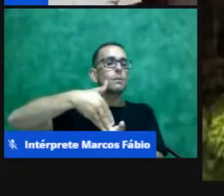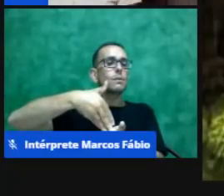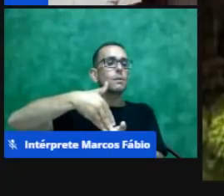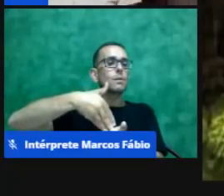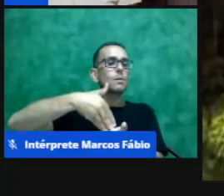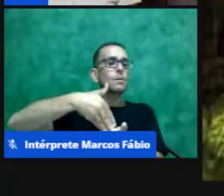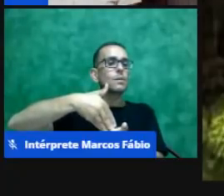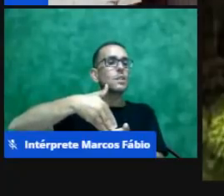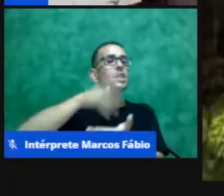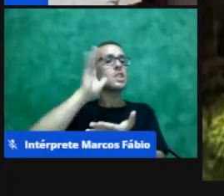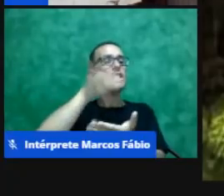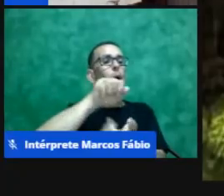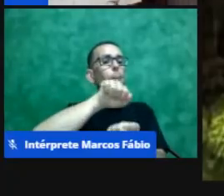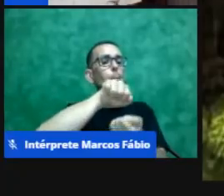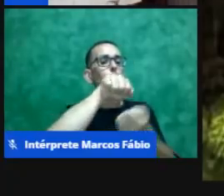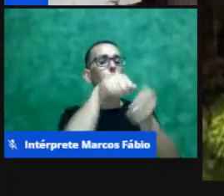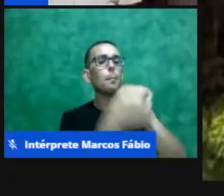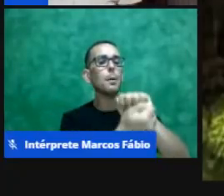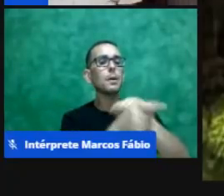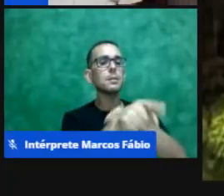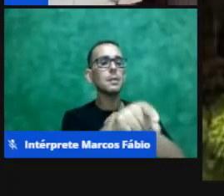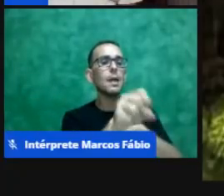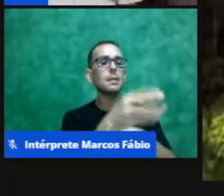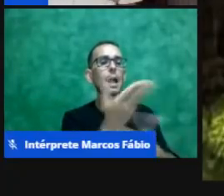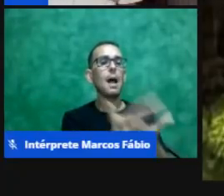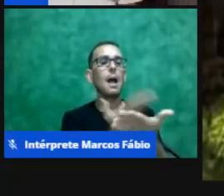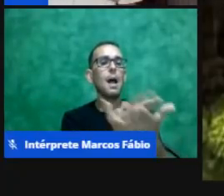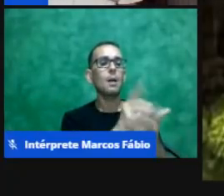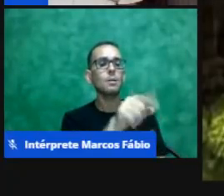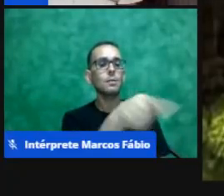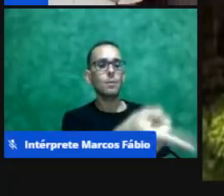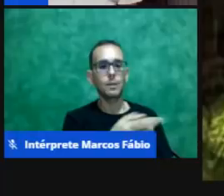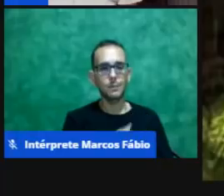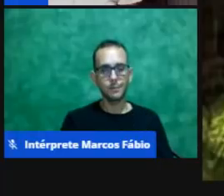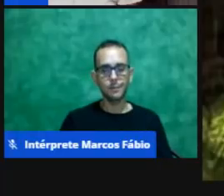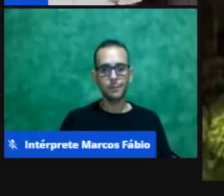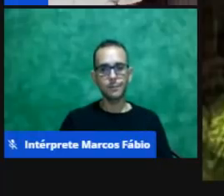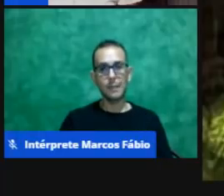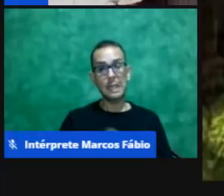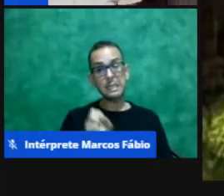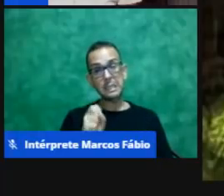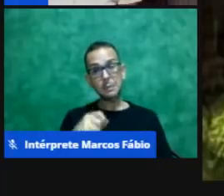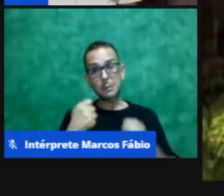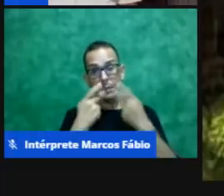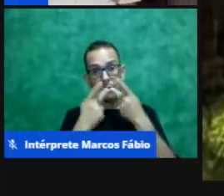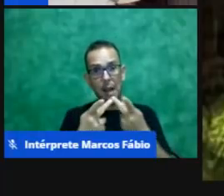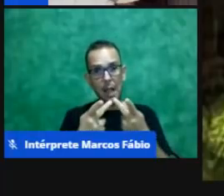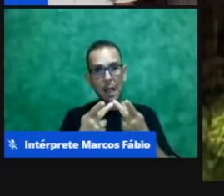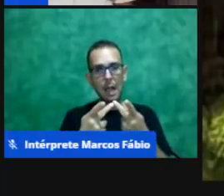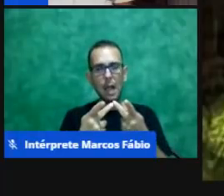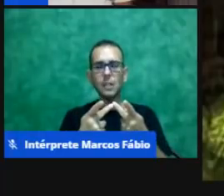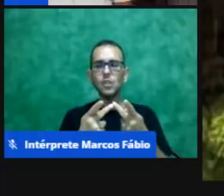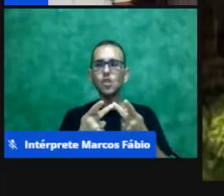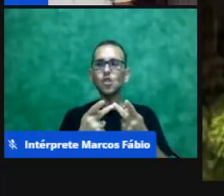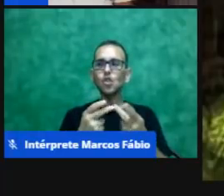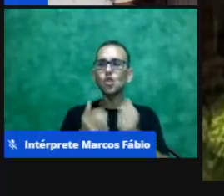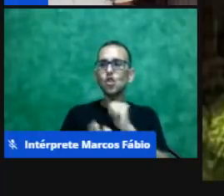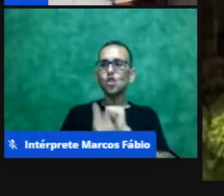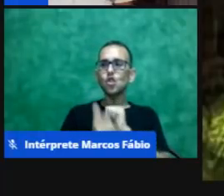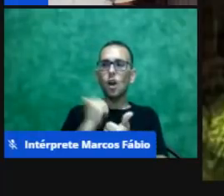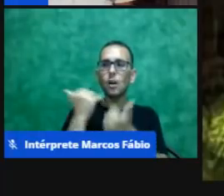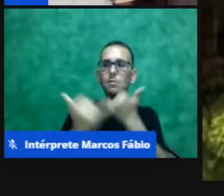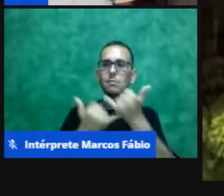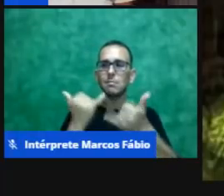já contextualizar com o conteúdo dessa aula. Por exemplo, se eu vou falar sobre jogos e brincadeiras de matrizes